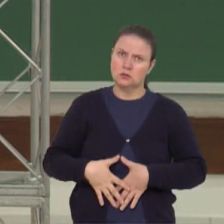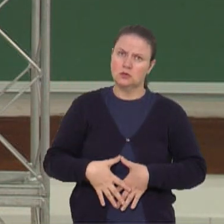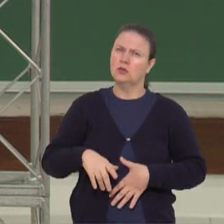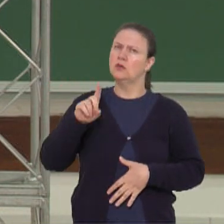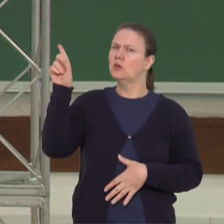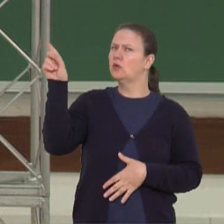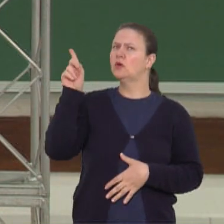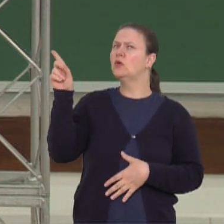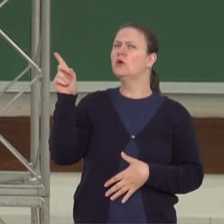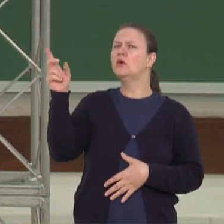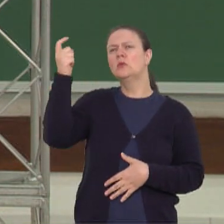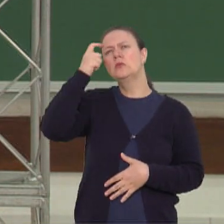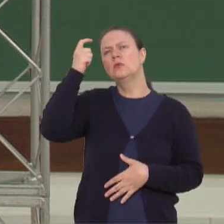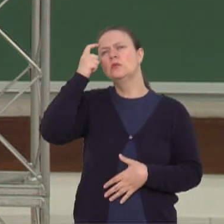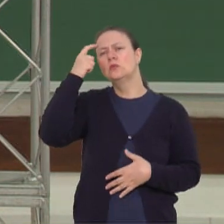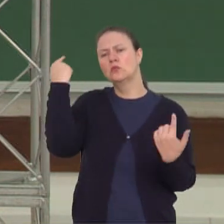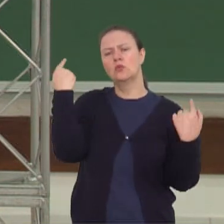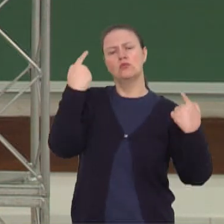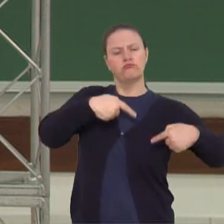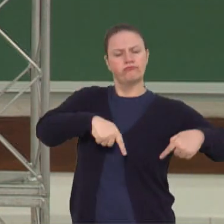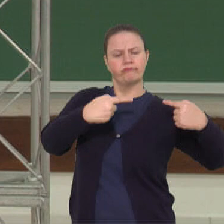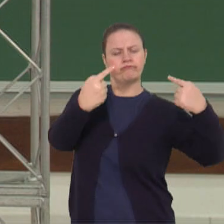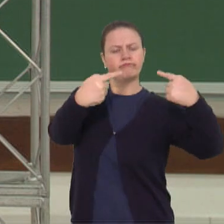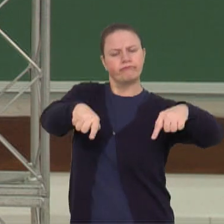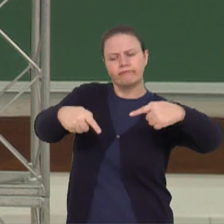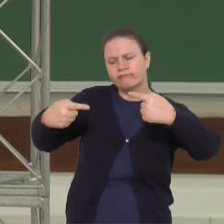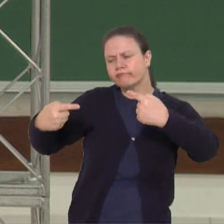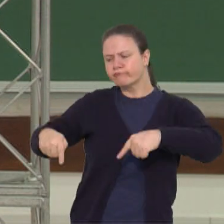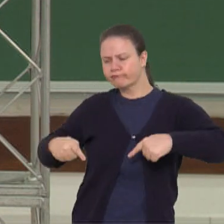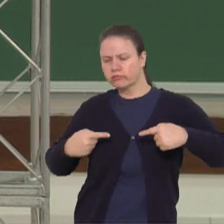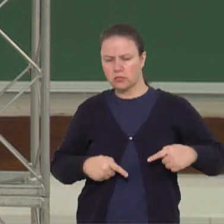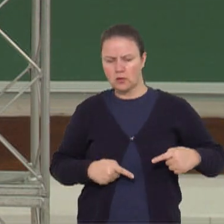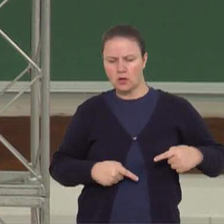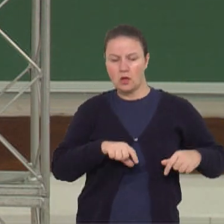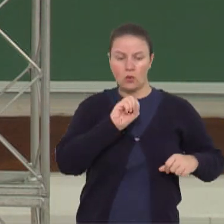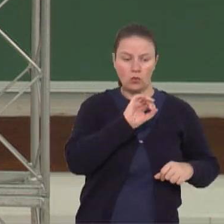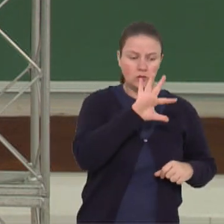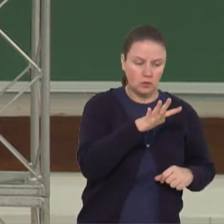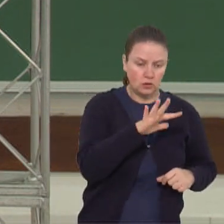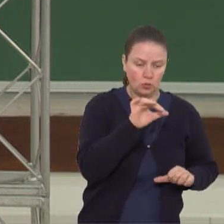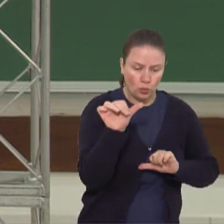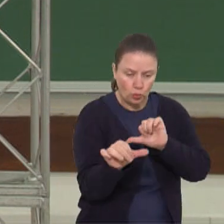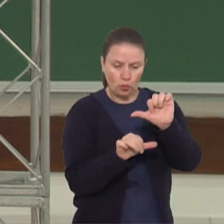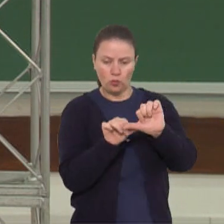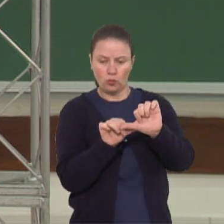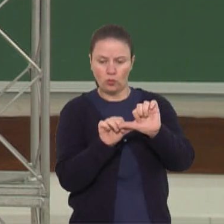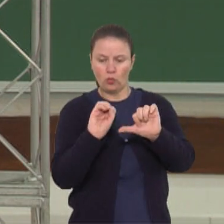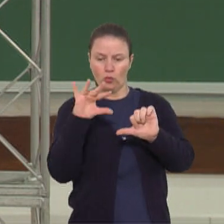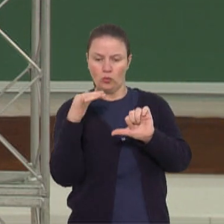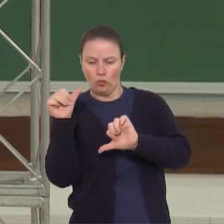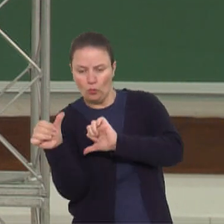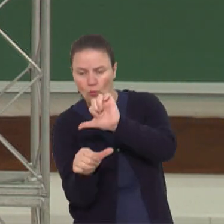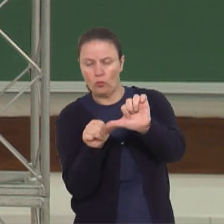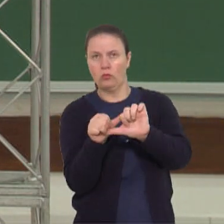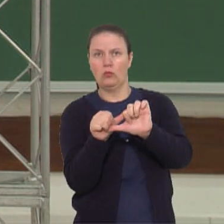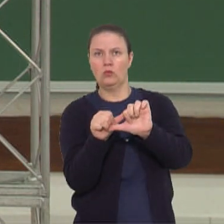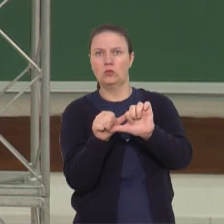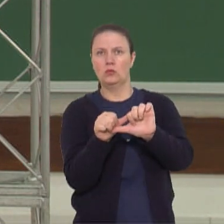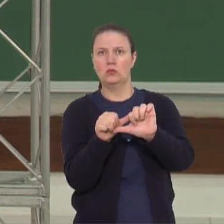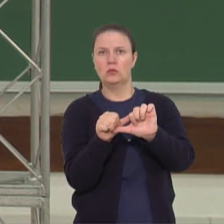quê? Do embate, dos opostos, da reação e reação. Para ele o mundo é essa grande